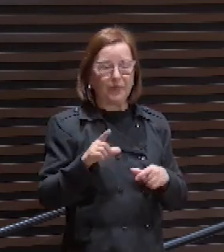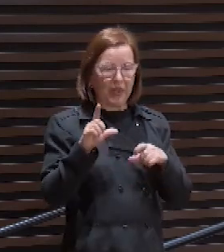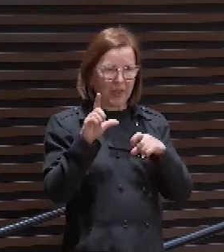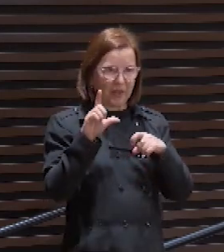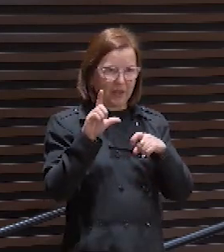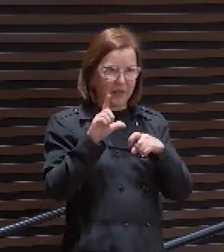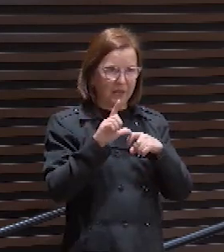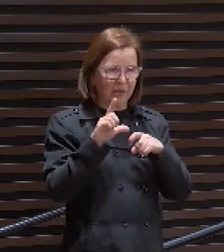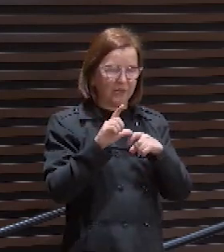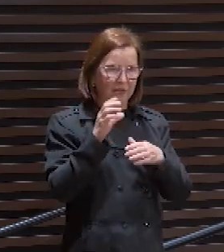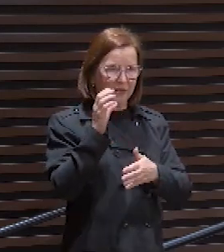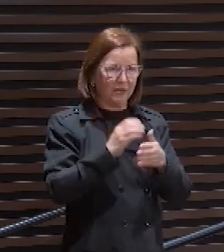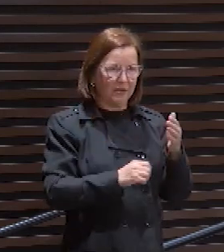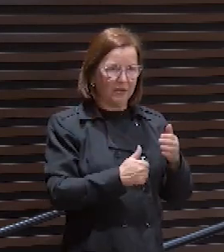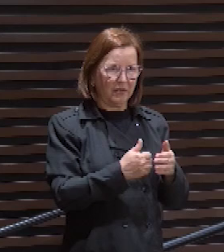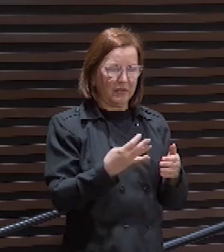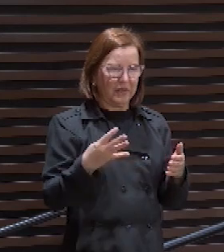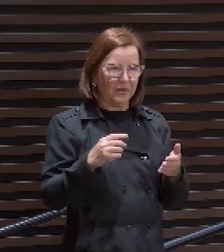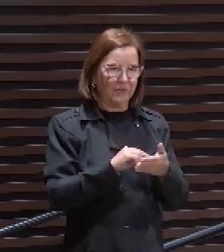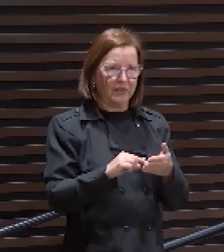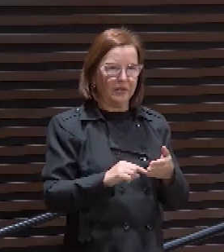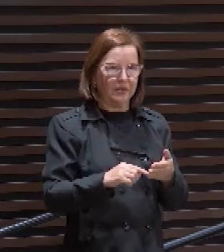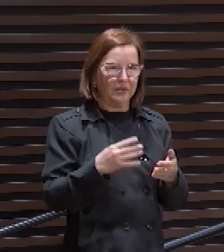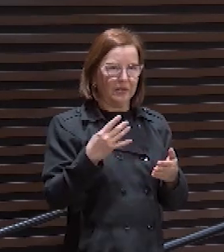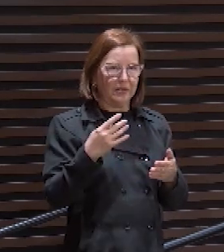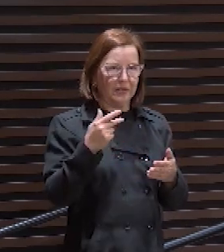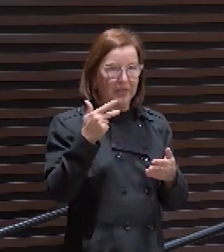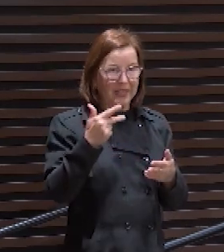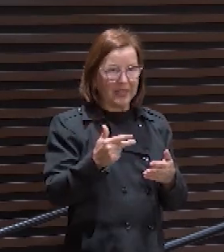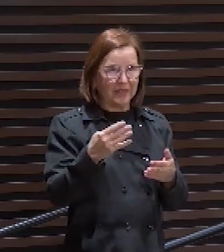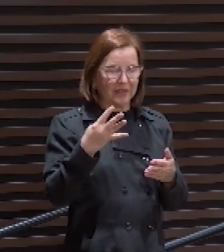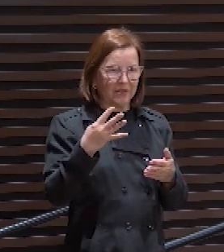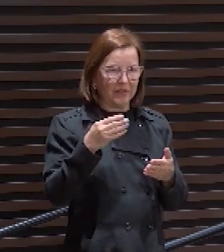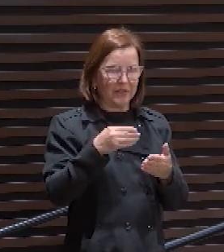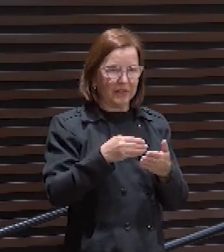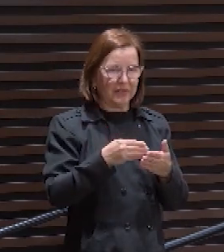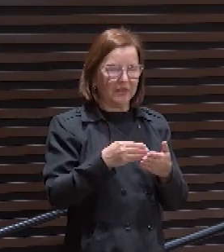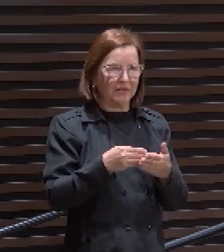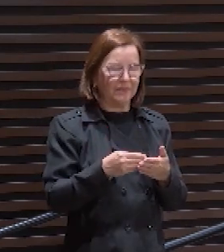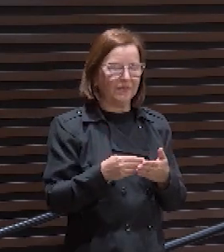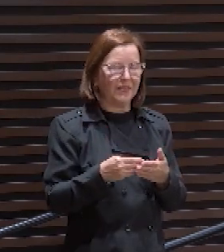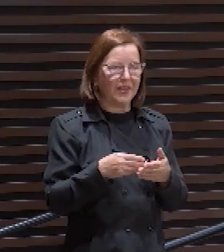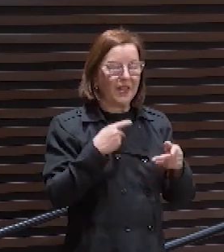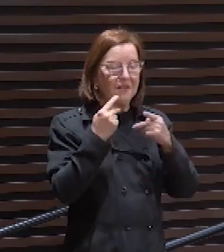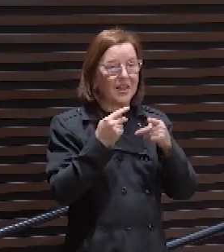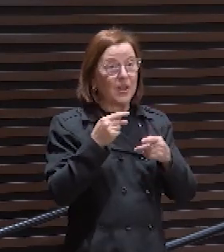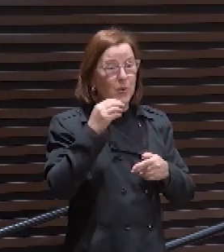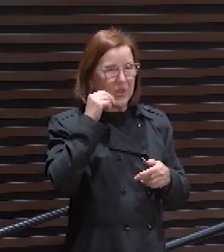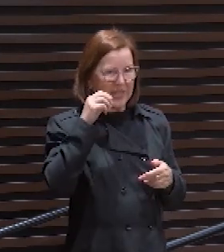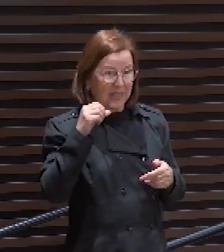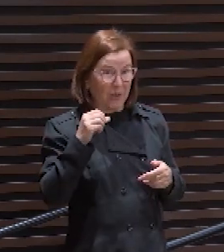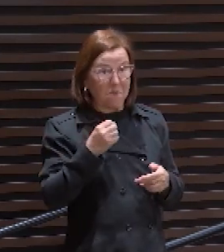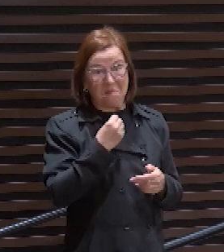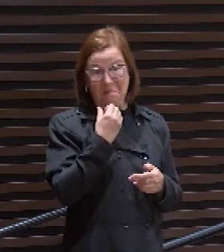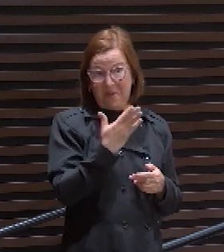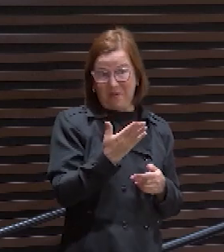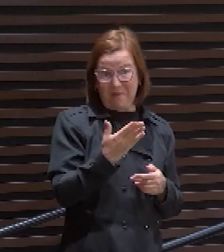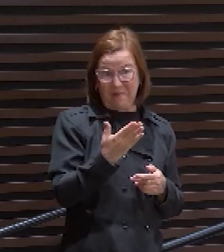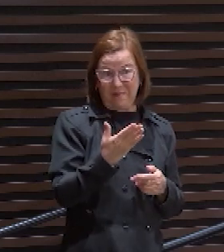verso 34 ao 35, ele diz: o sal é certamente bom.